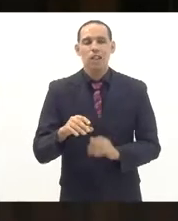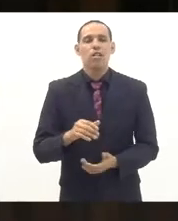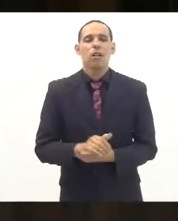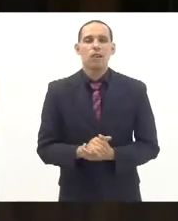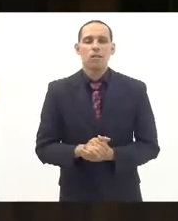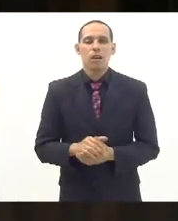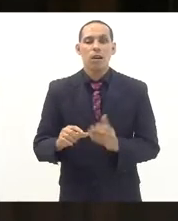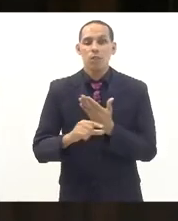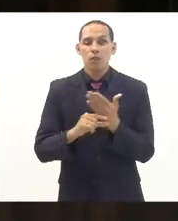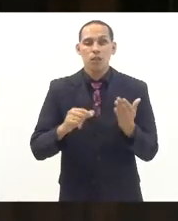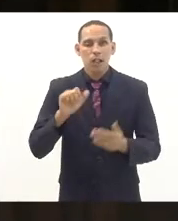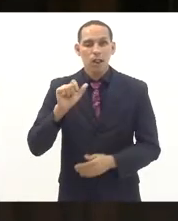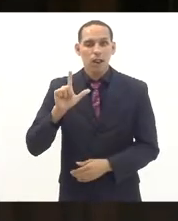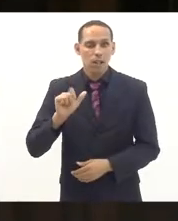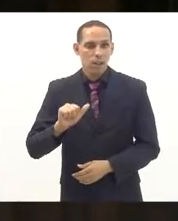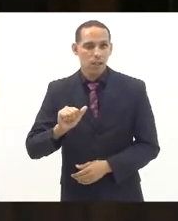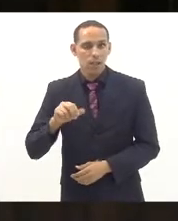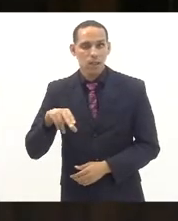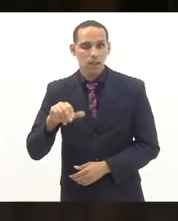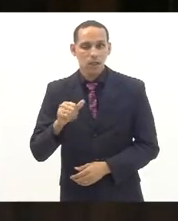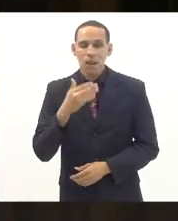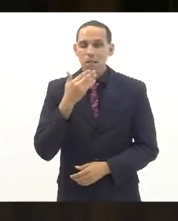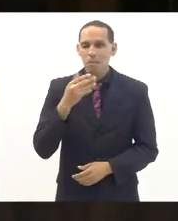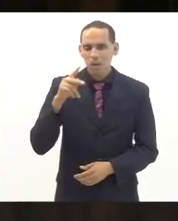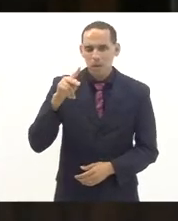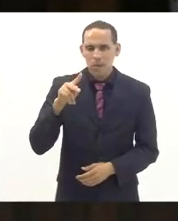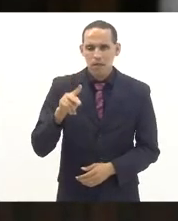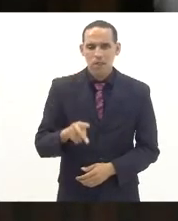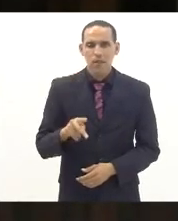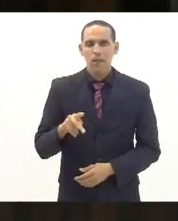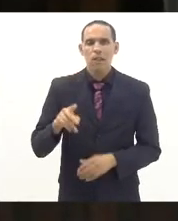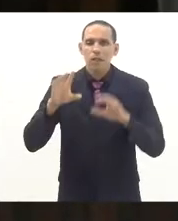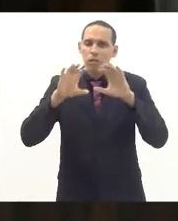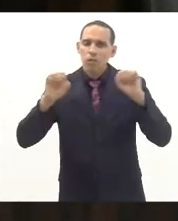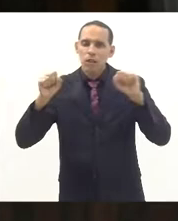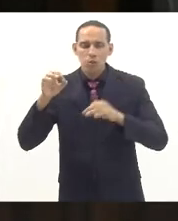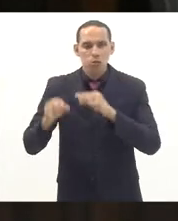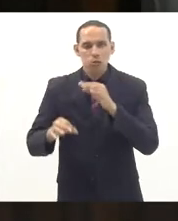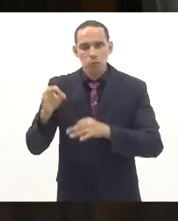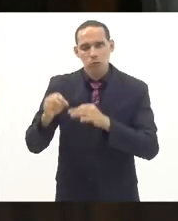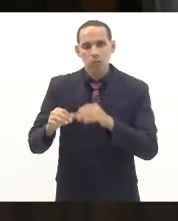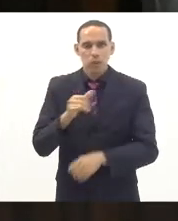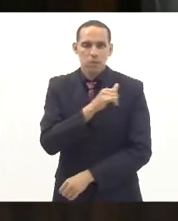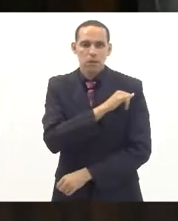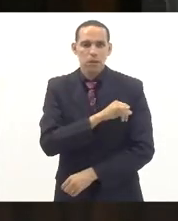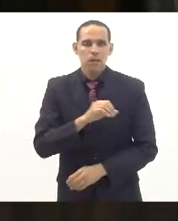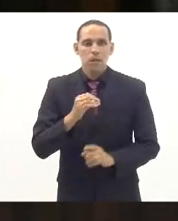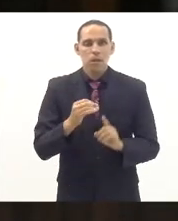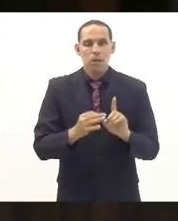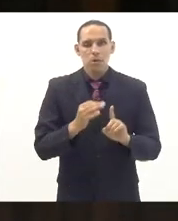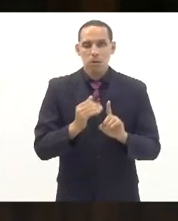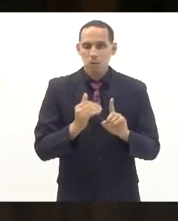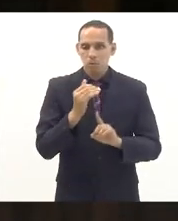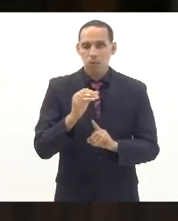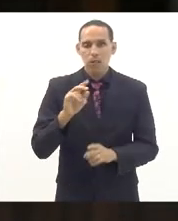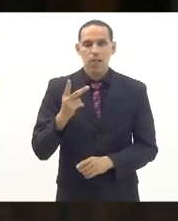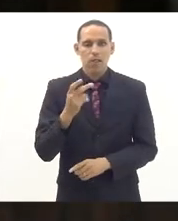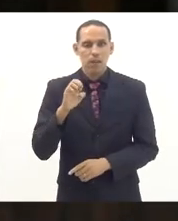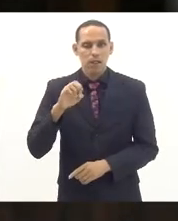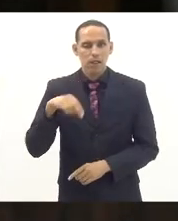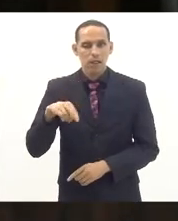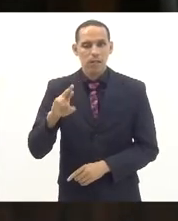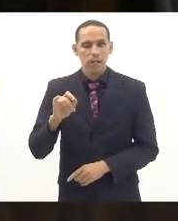de autoria do deputado Alana paz solicita ao excelentíssimo senhor presidente do Tribunal de Justiça do Estado do Rio de Janeiro Desembargador Henrique Carlos de Andrade